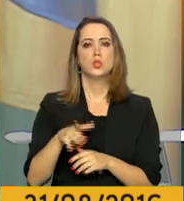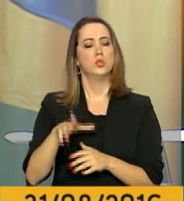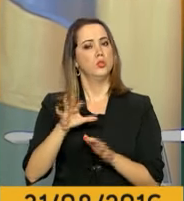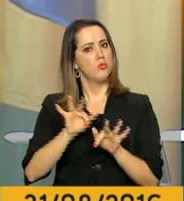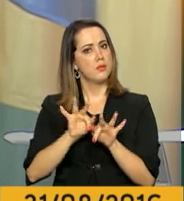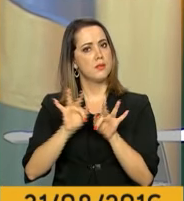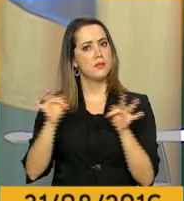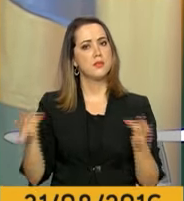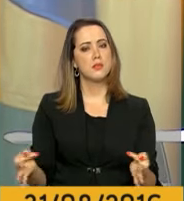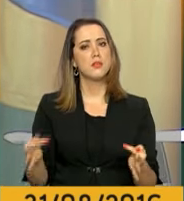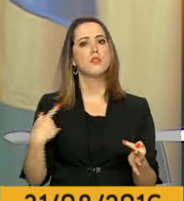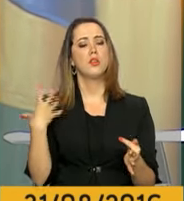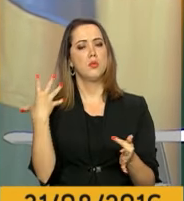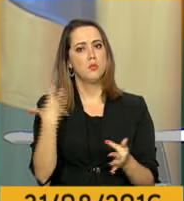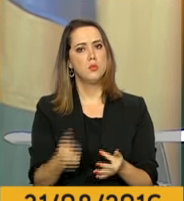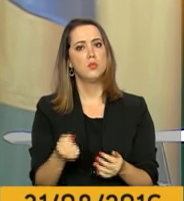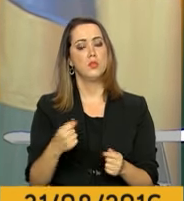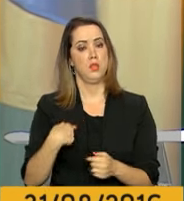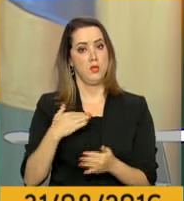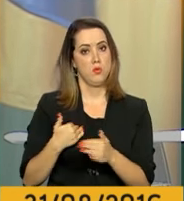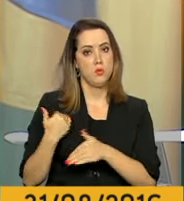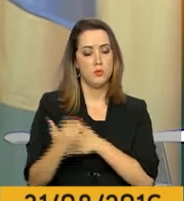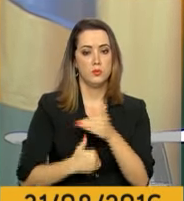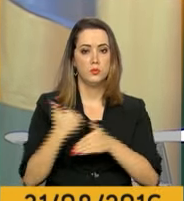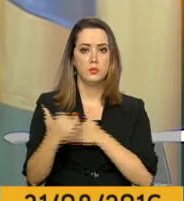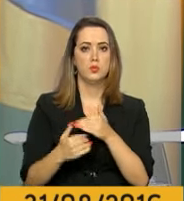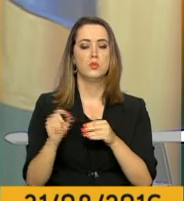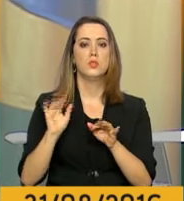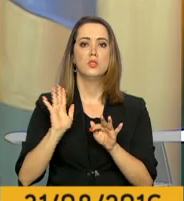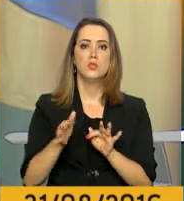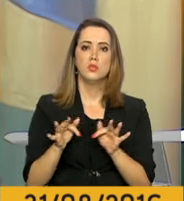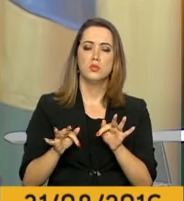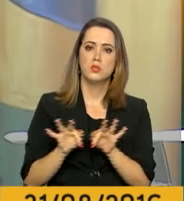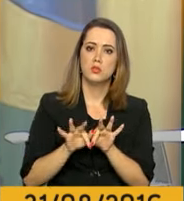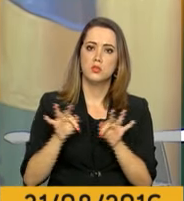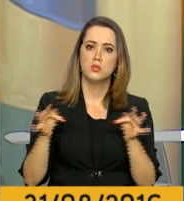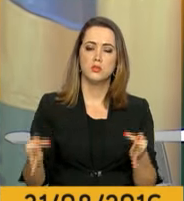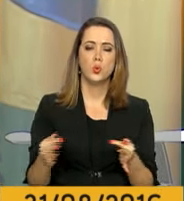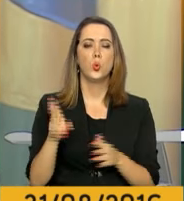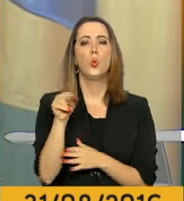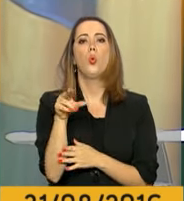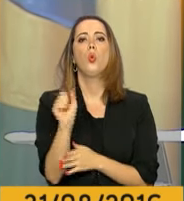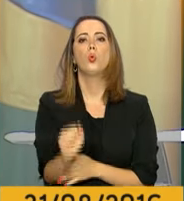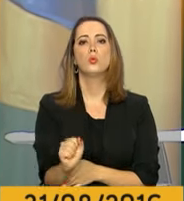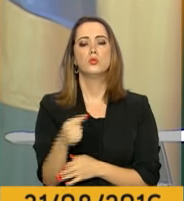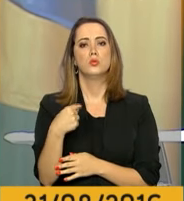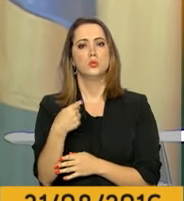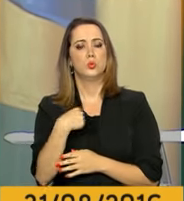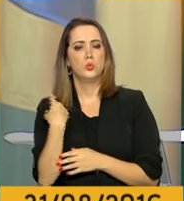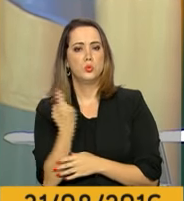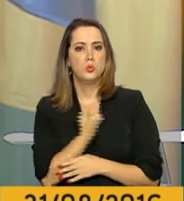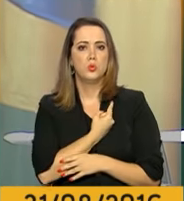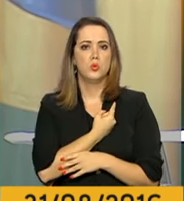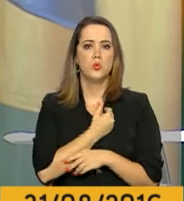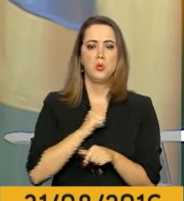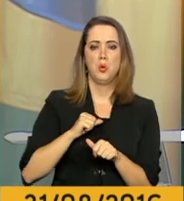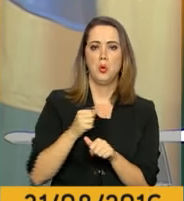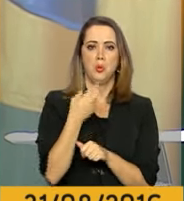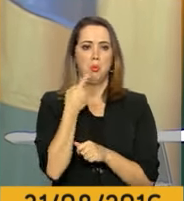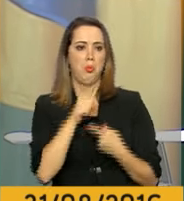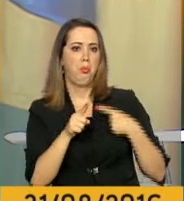discrição absoluta, todos nós. A partir de mim, nós tivemos a discrição absoluta. Jamais nós